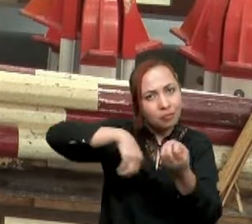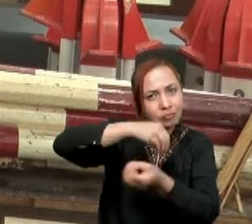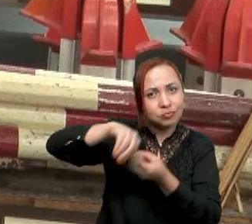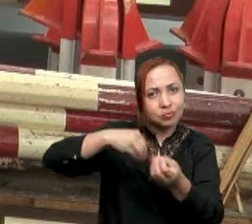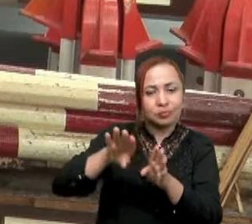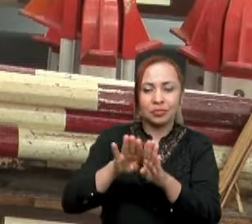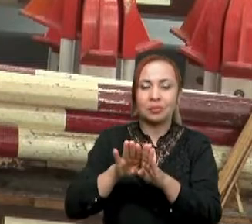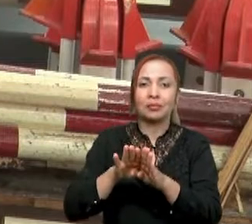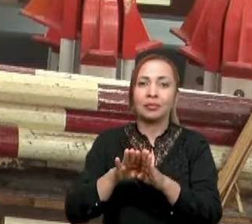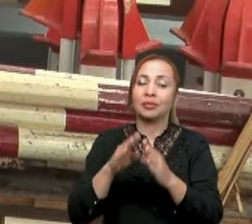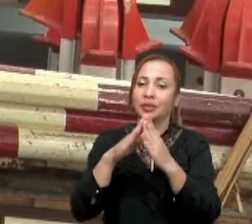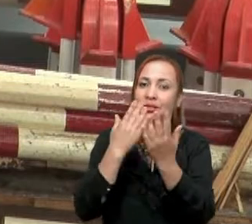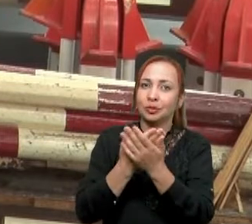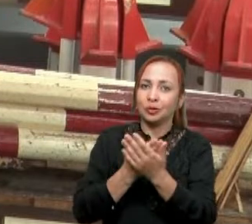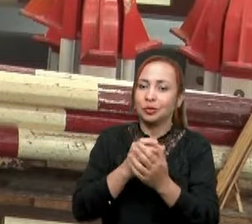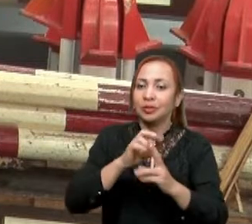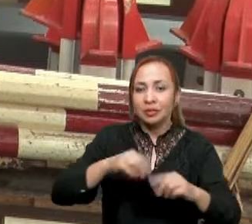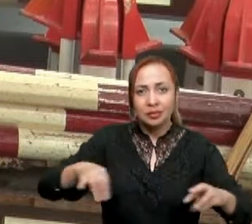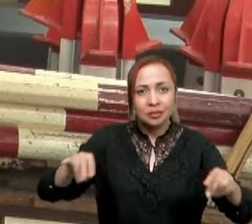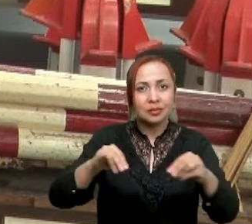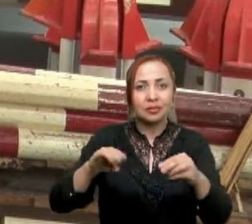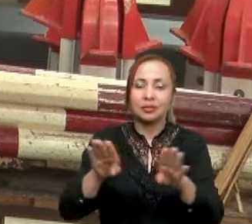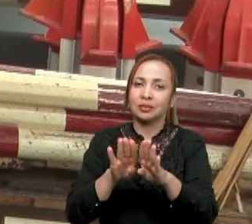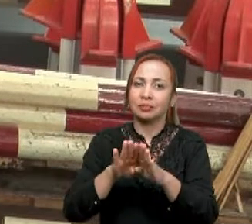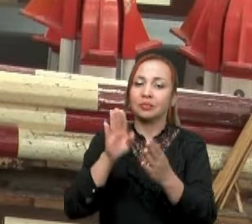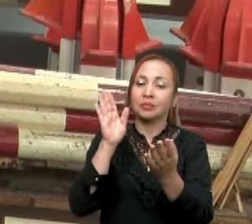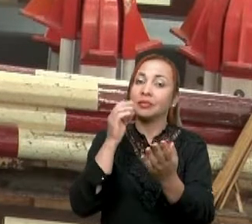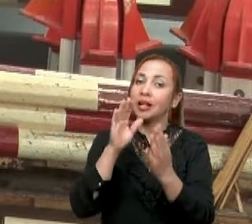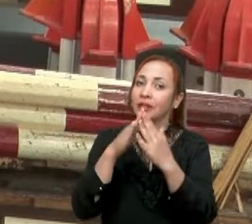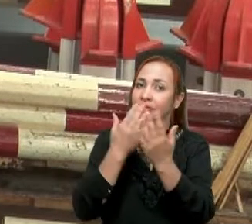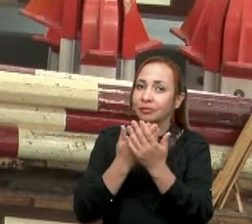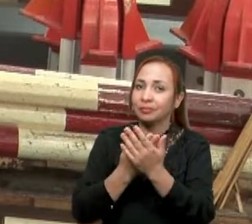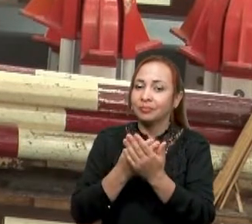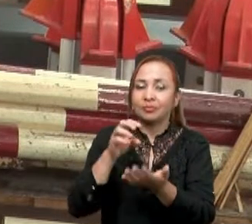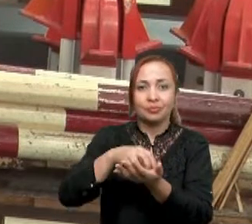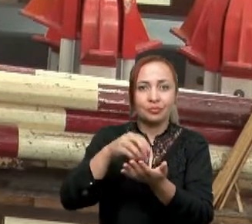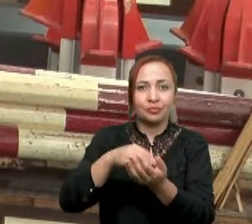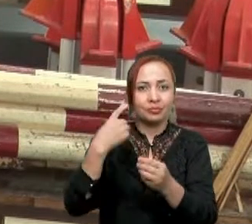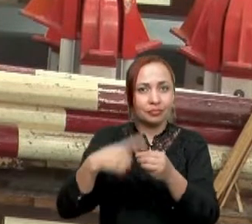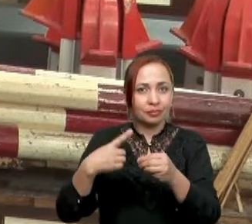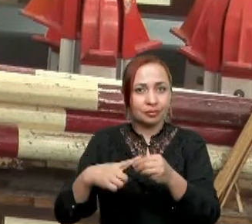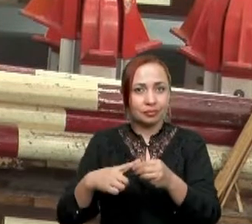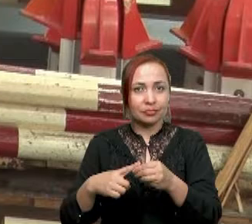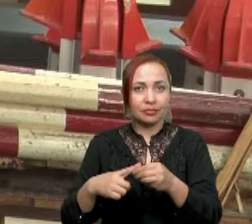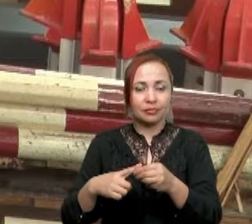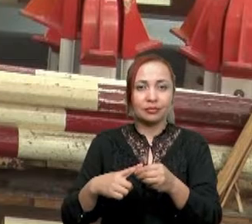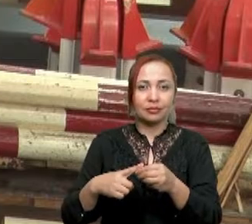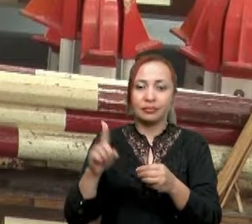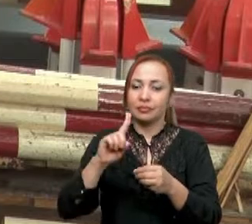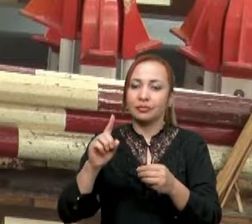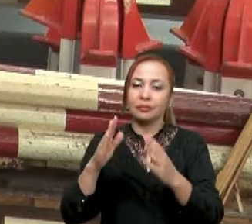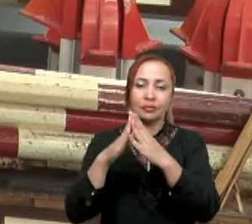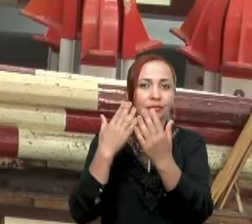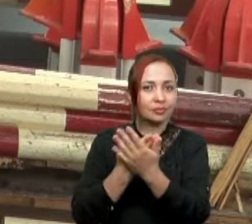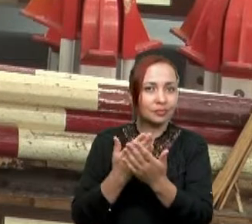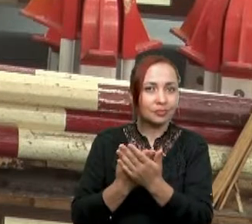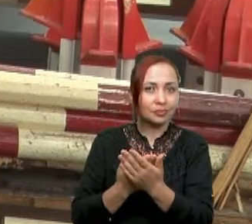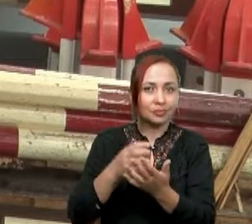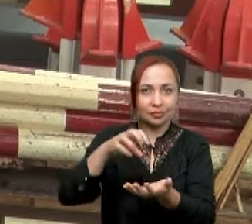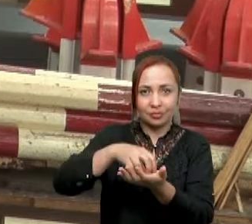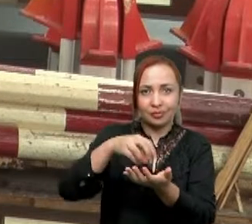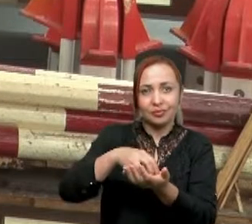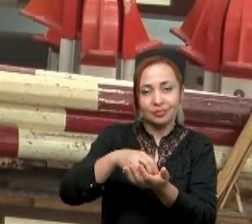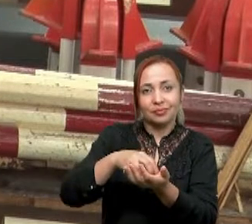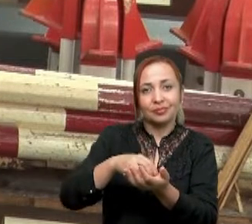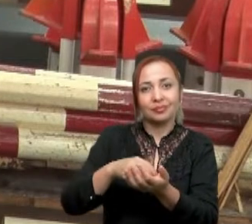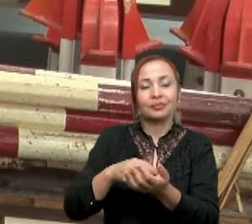que estão dentro dos territórios como as escolas que ficam nos centros das cidades porque na maioria das vezes não é a escola dentro do território que